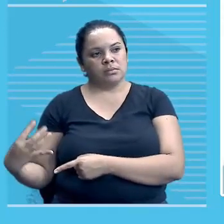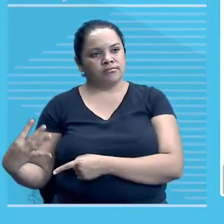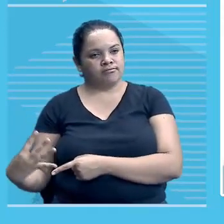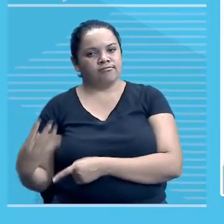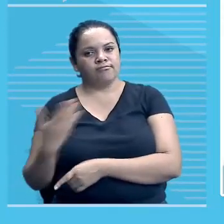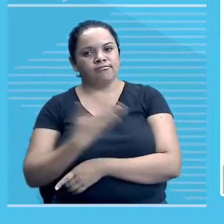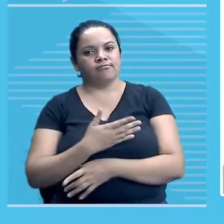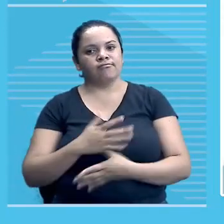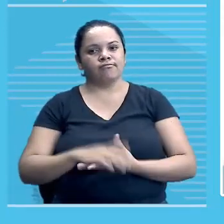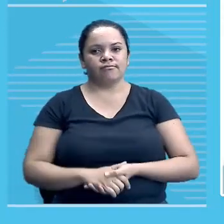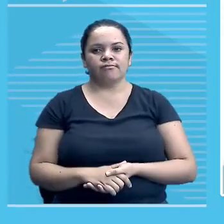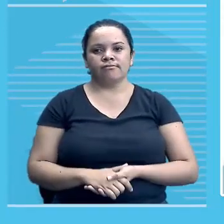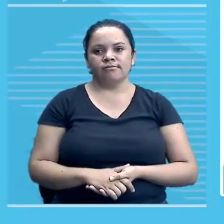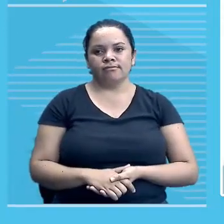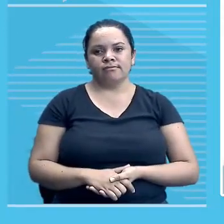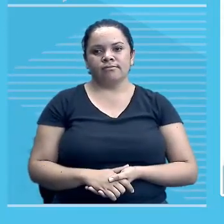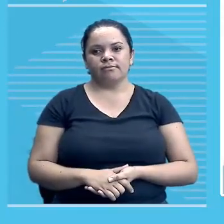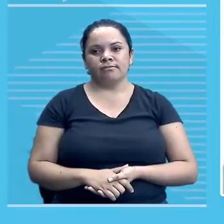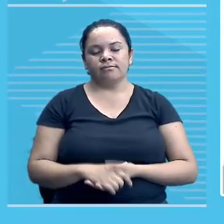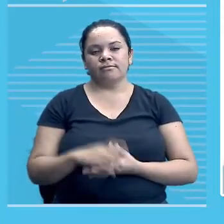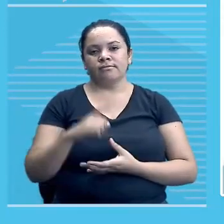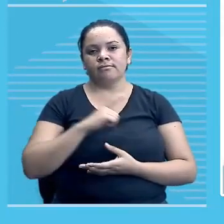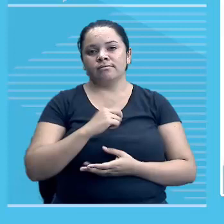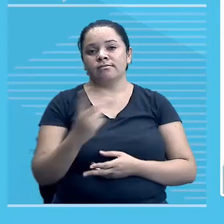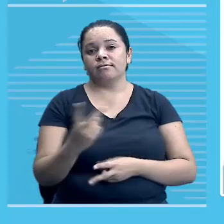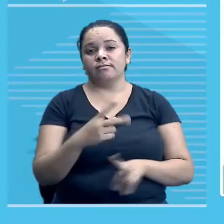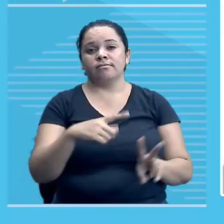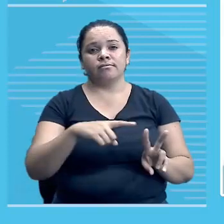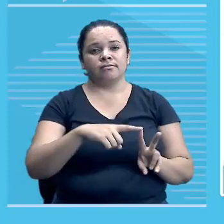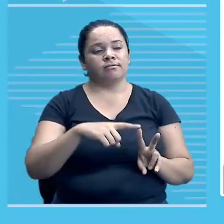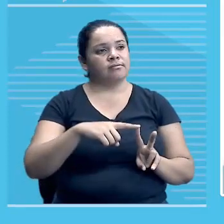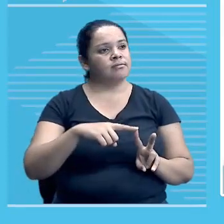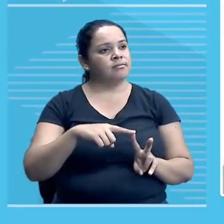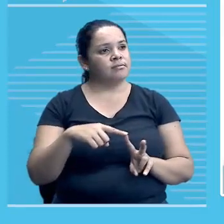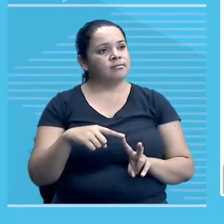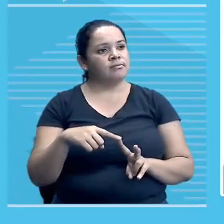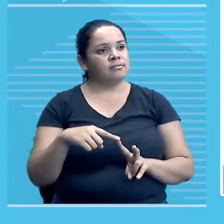4. Olha aí, nós temos as duas raízes, que é